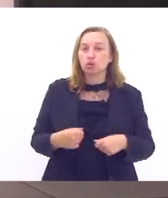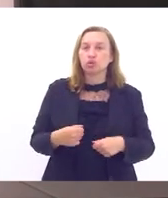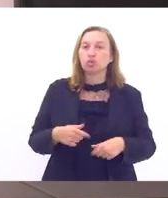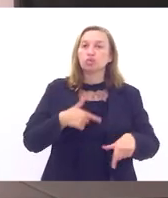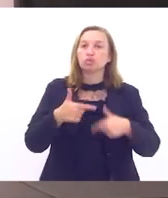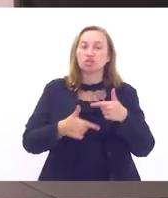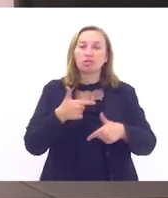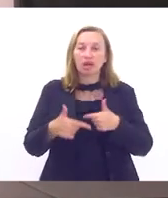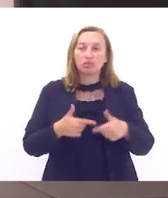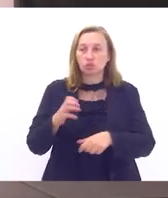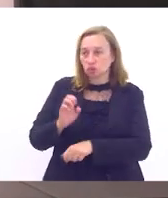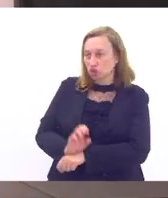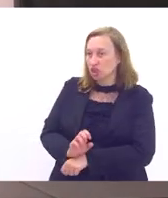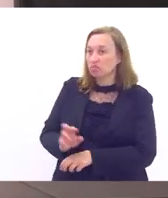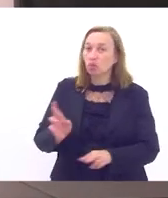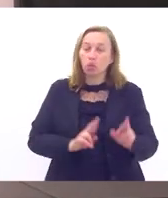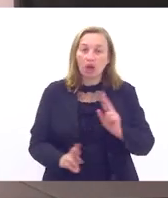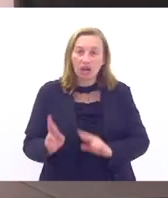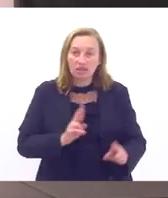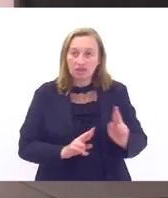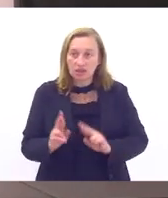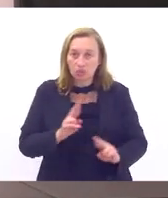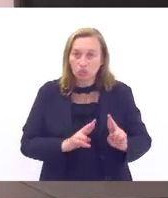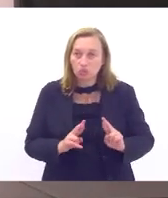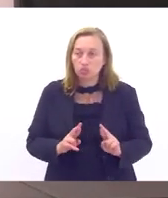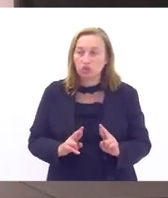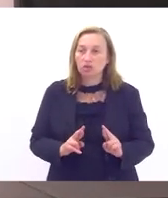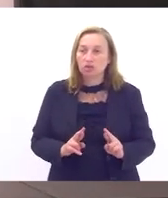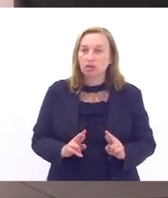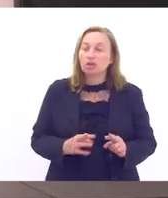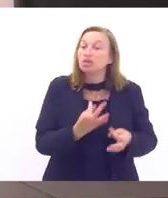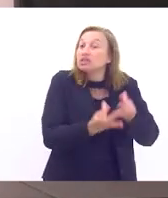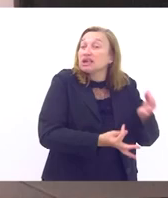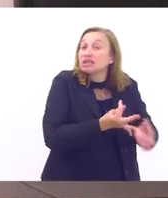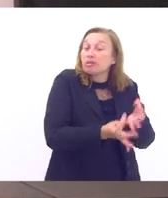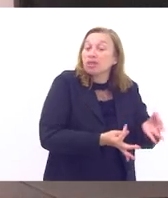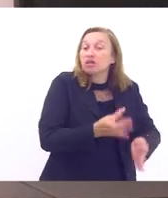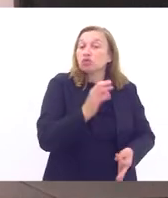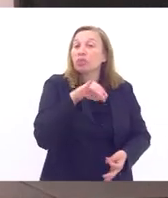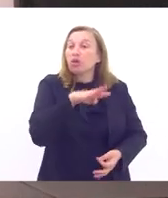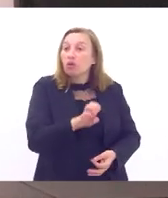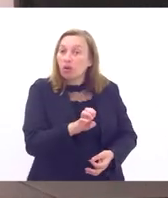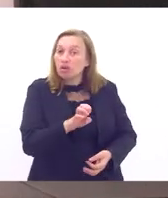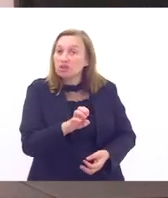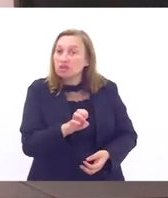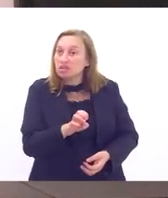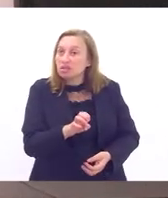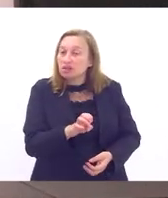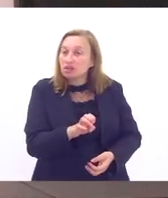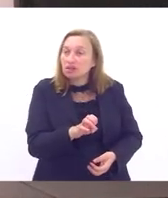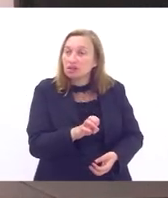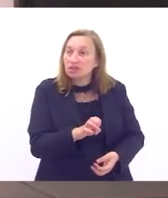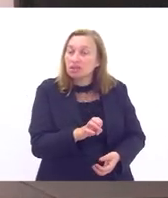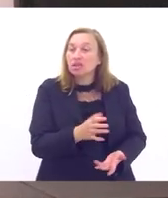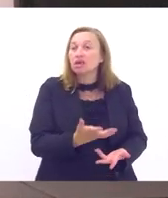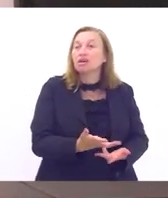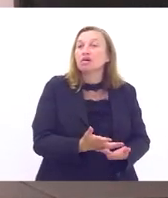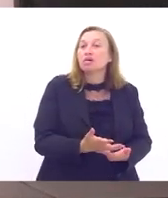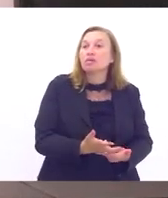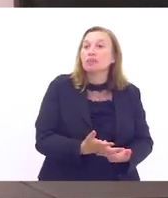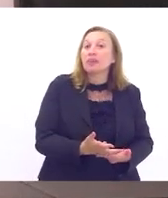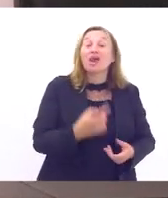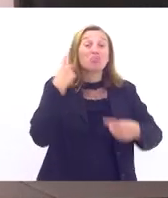trabalho no Estado em relação ao tratamento da tuberculose nas penitenciárias, e a